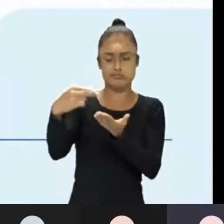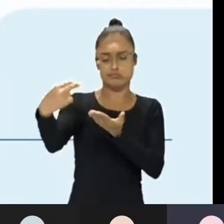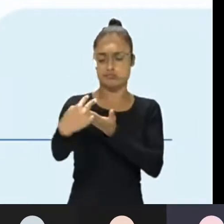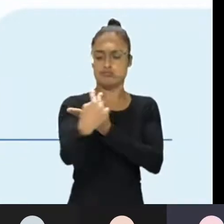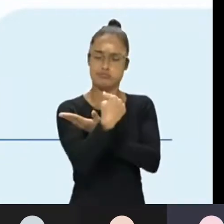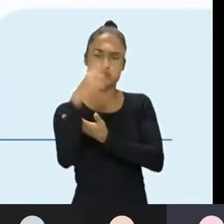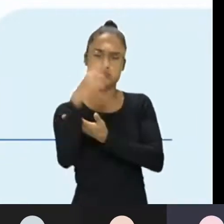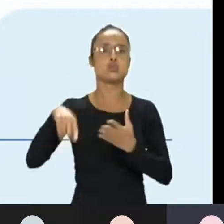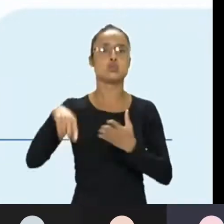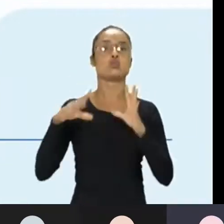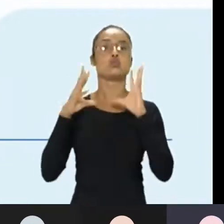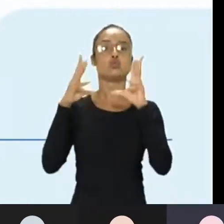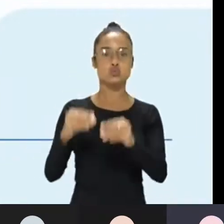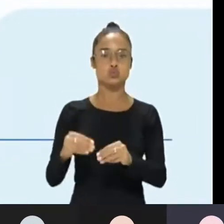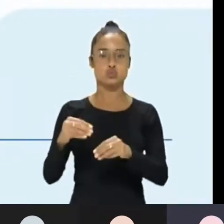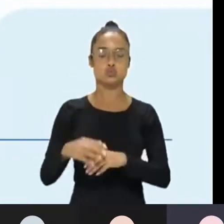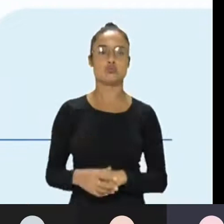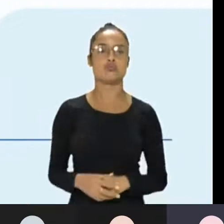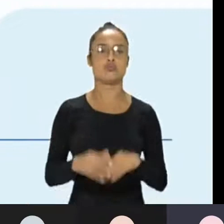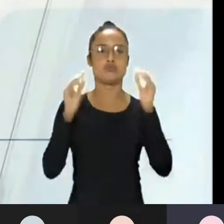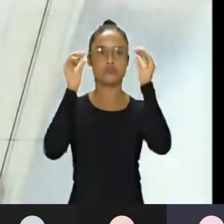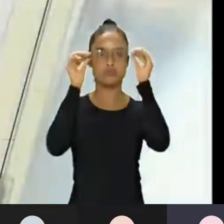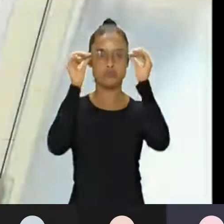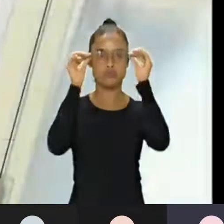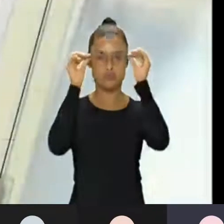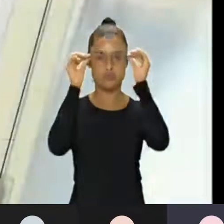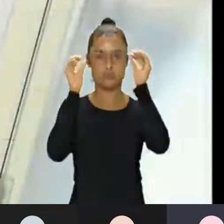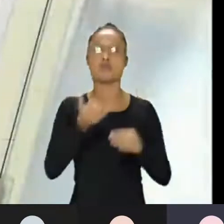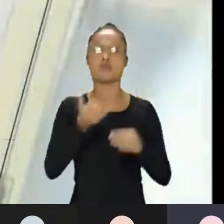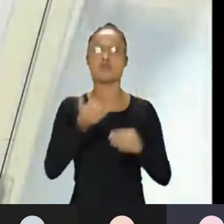representação desse objeto.